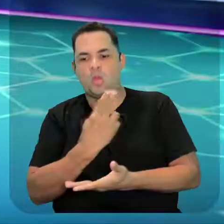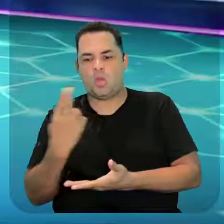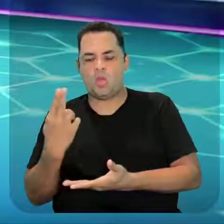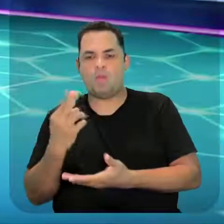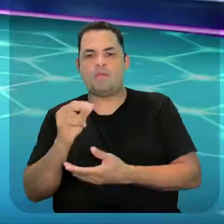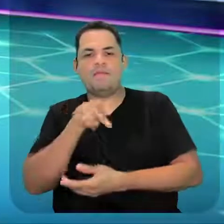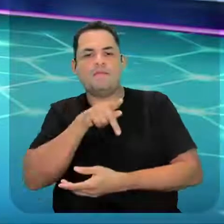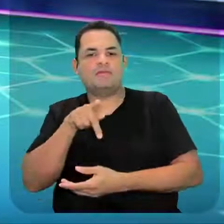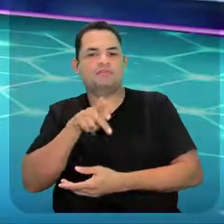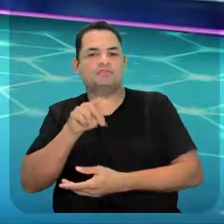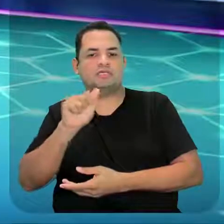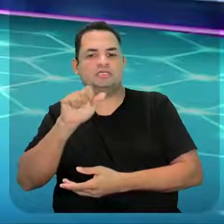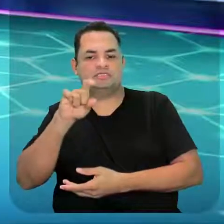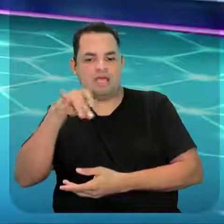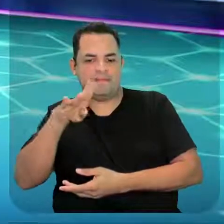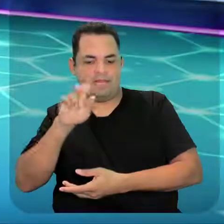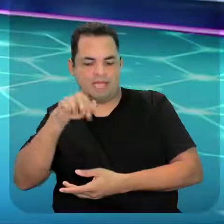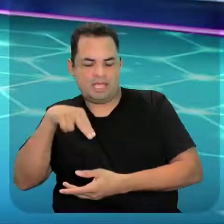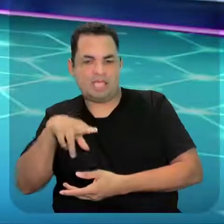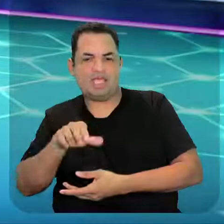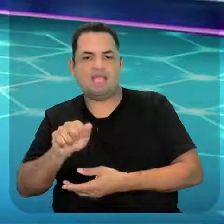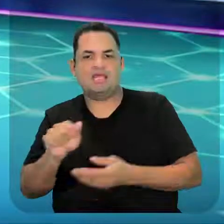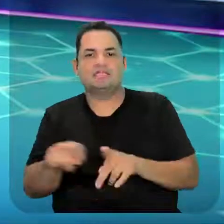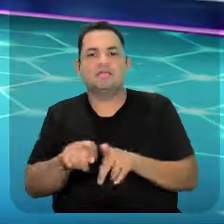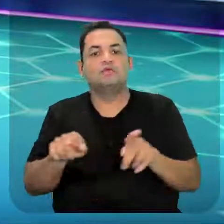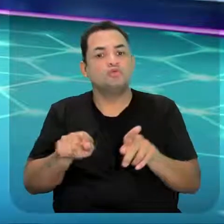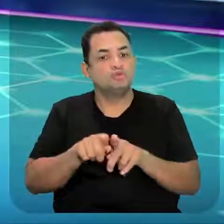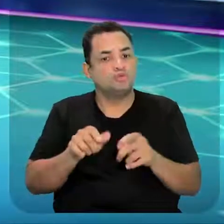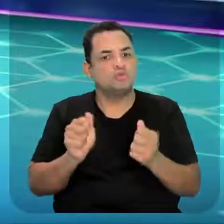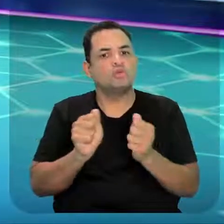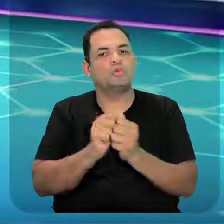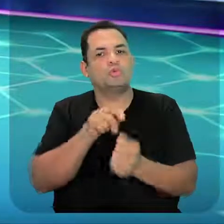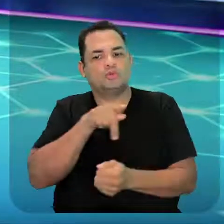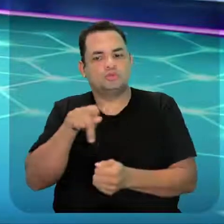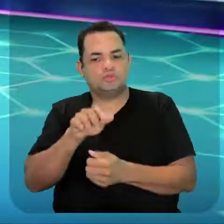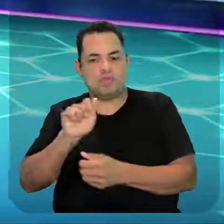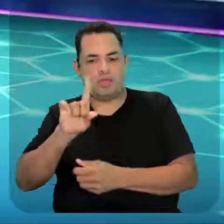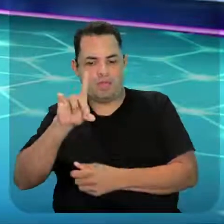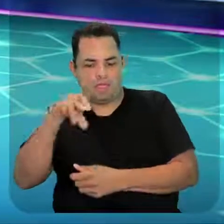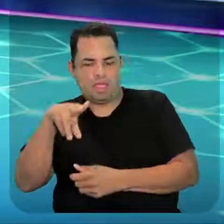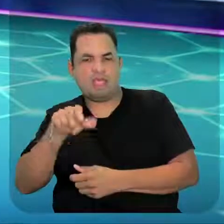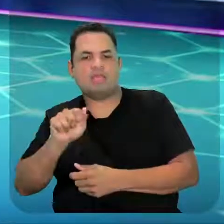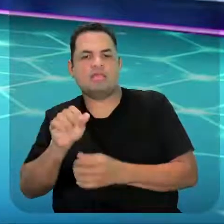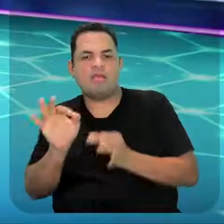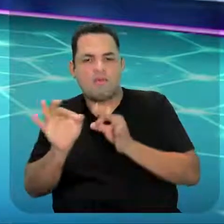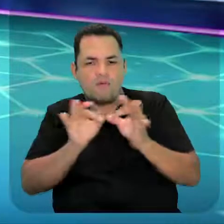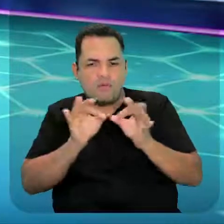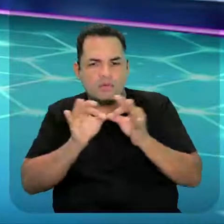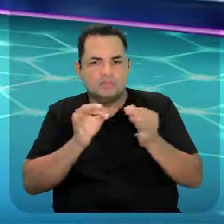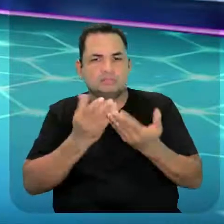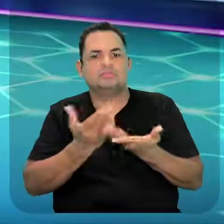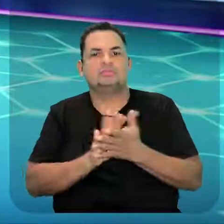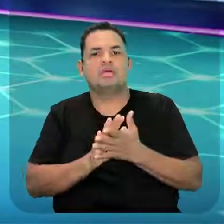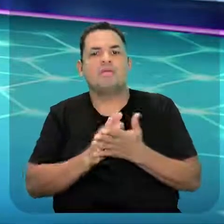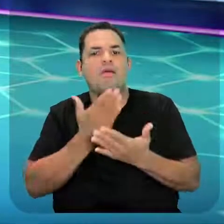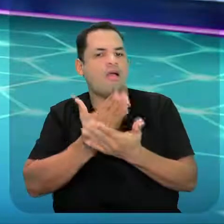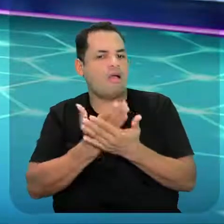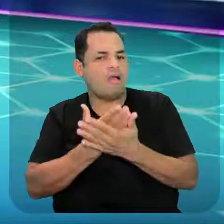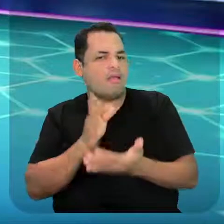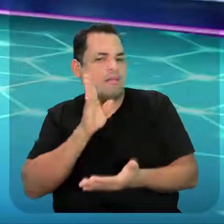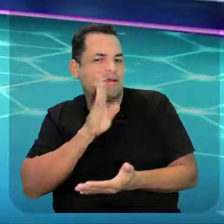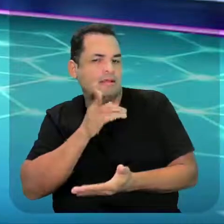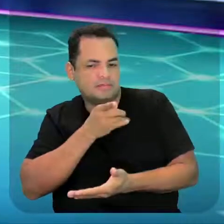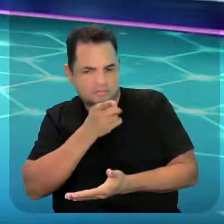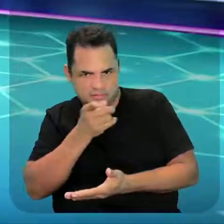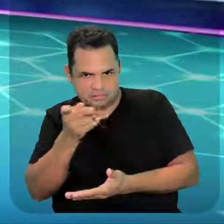professora Sabrina e junto com o professor Almeida a gente separou um material bacana para vocês. Lembrando que ainda